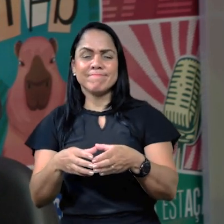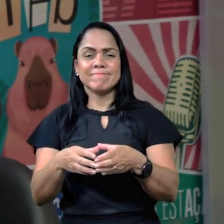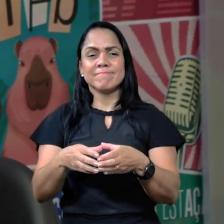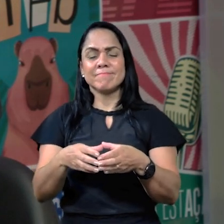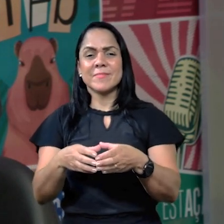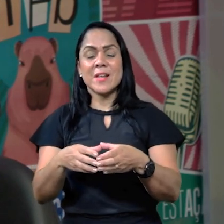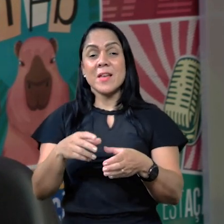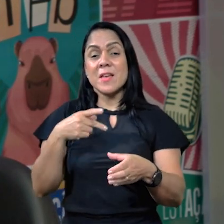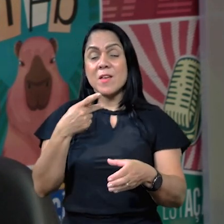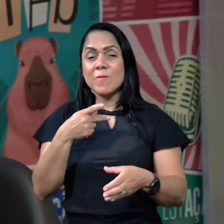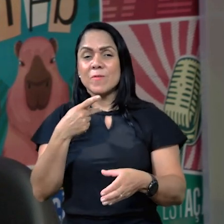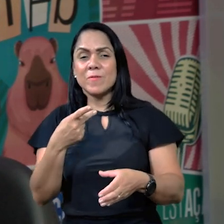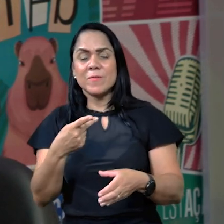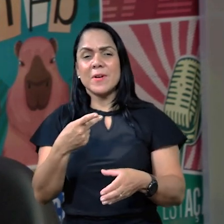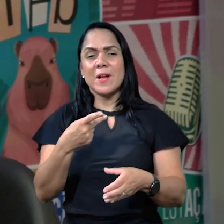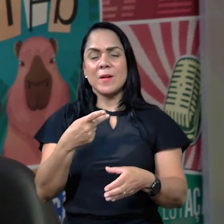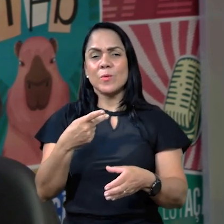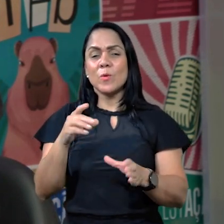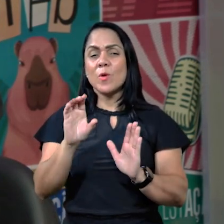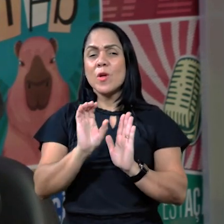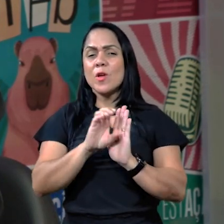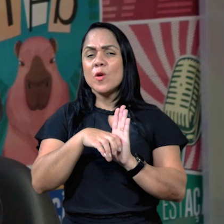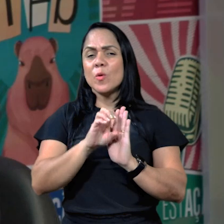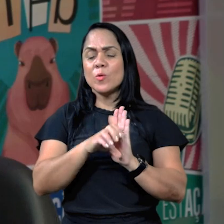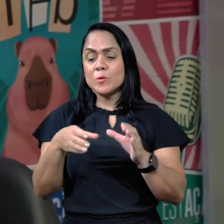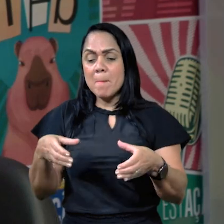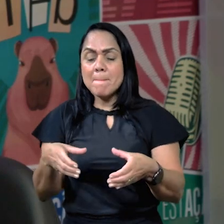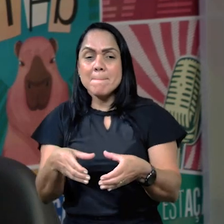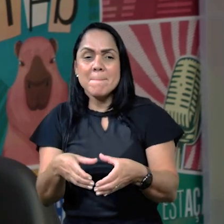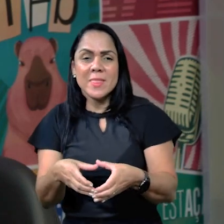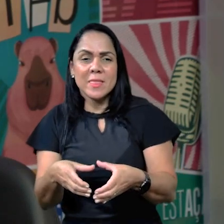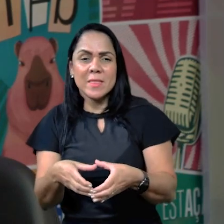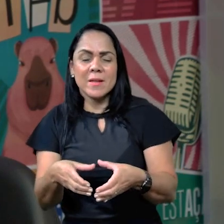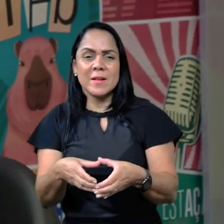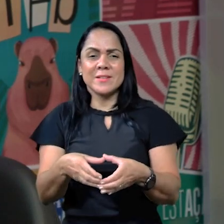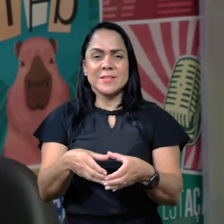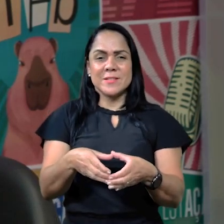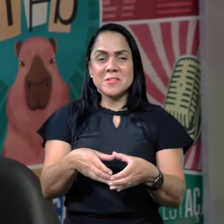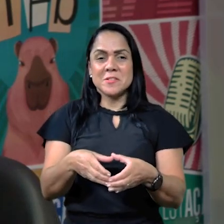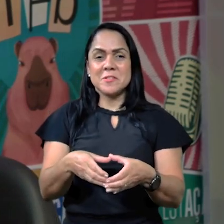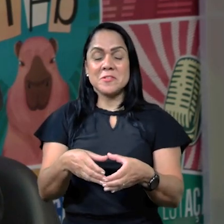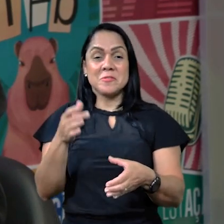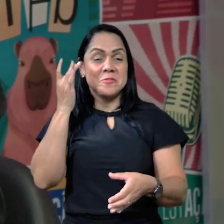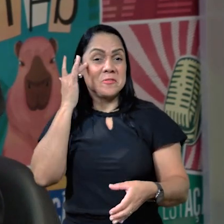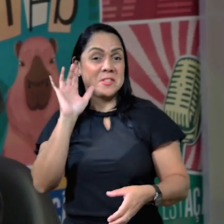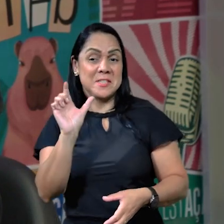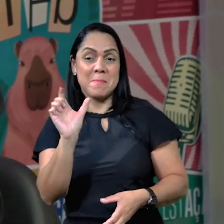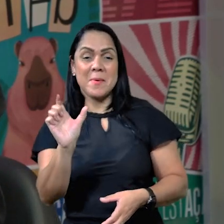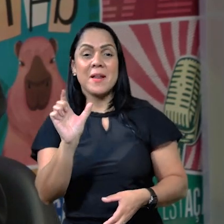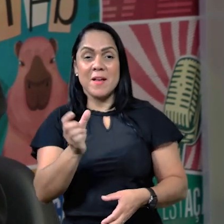minoritários. Ultimamente eu tenho trabalhado o conceito de minorizado. Eu Não sei nem acredito se que essa sim. palavra existe, mas